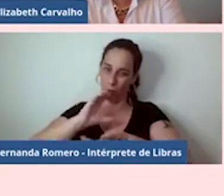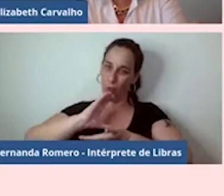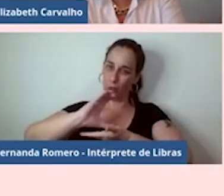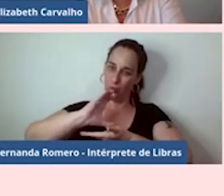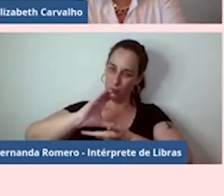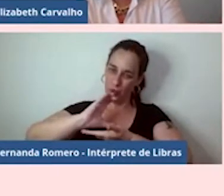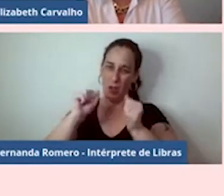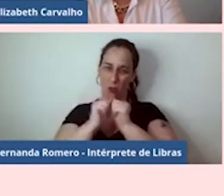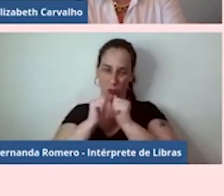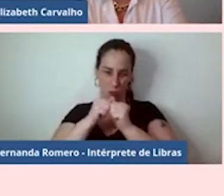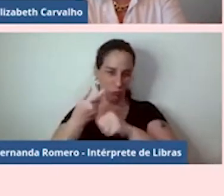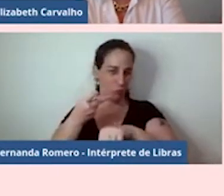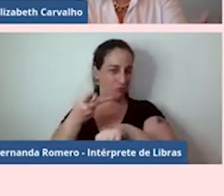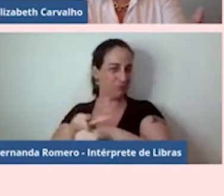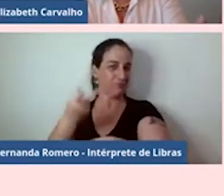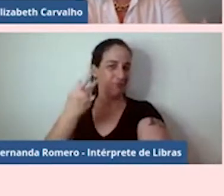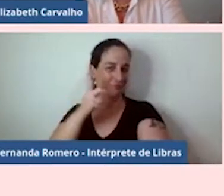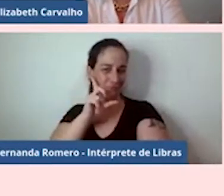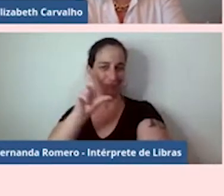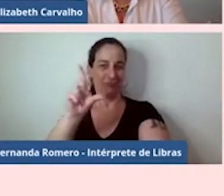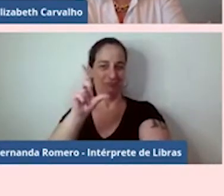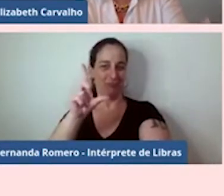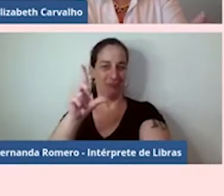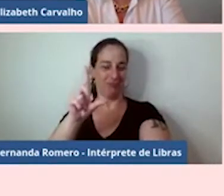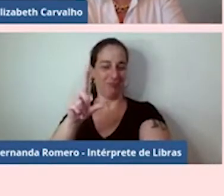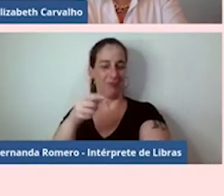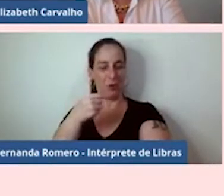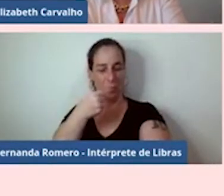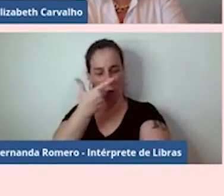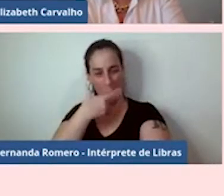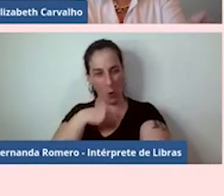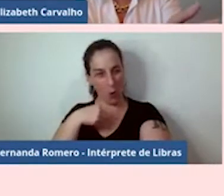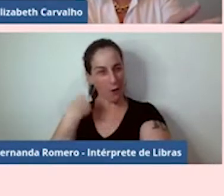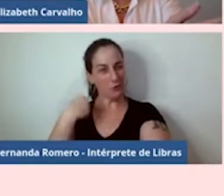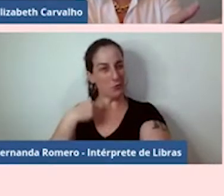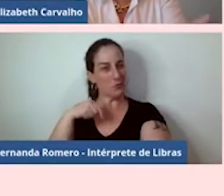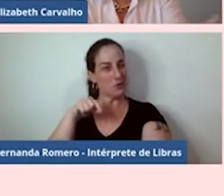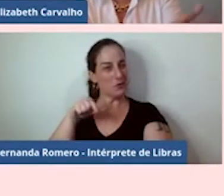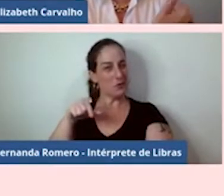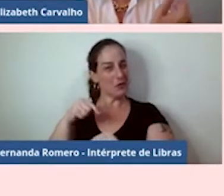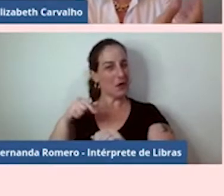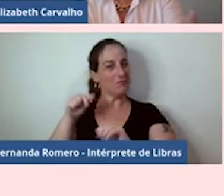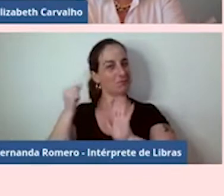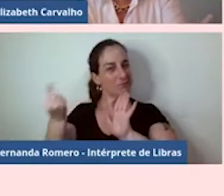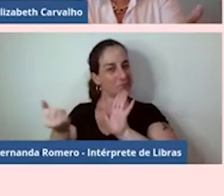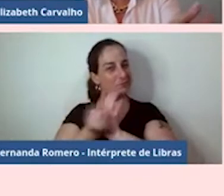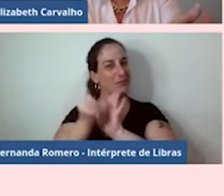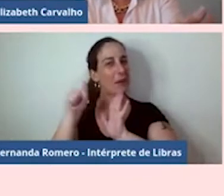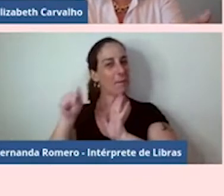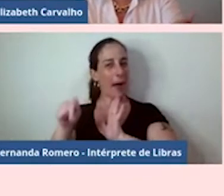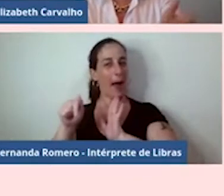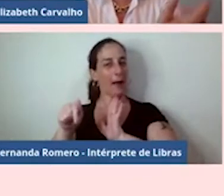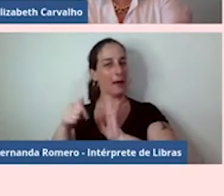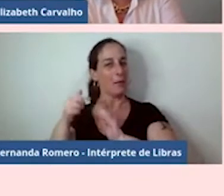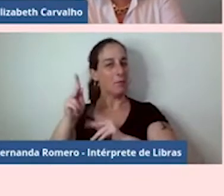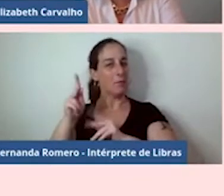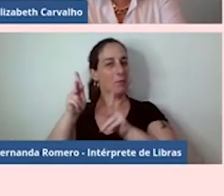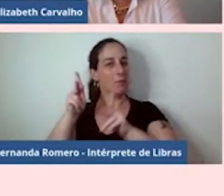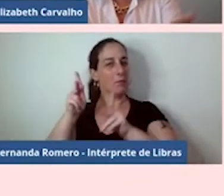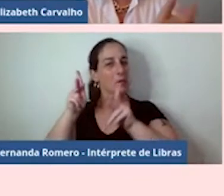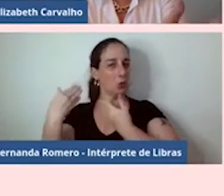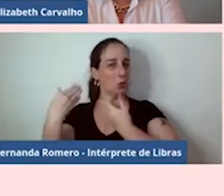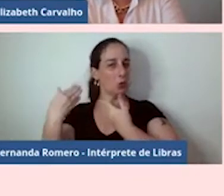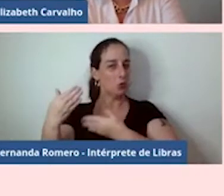com a conquista. Então, eu acho que a gente tem que deixar esse legado para os mais jovens, para os